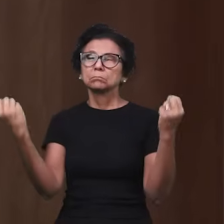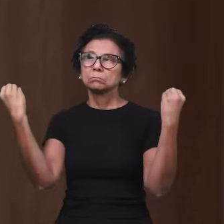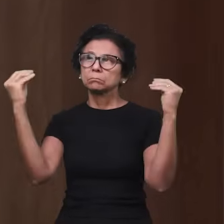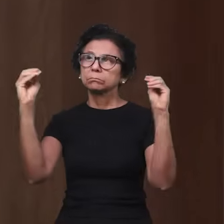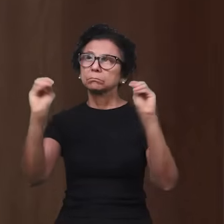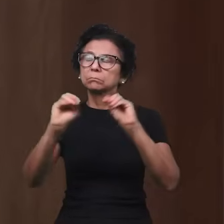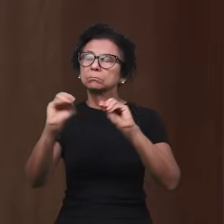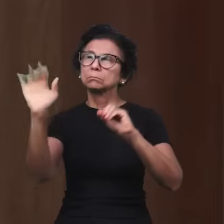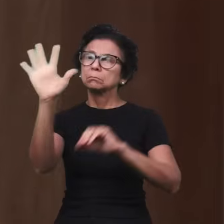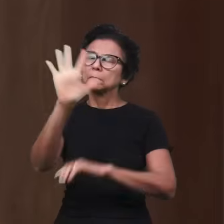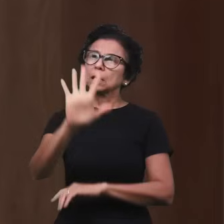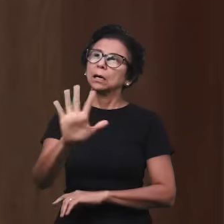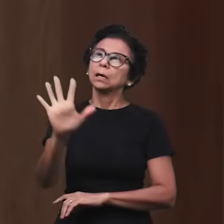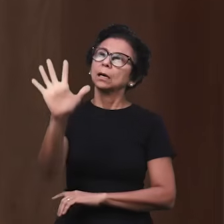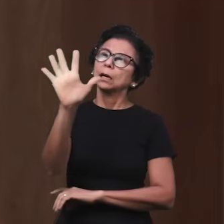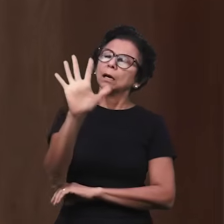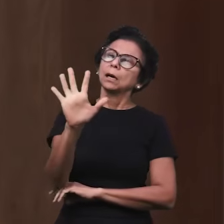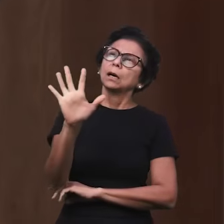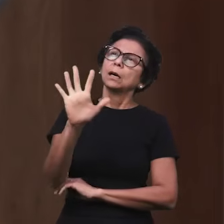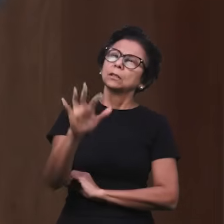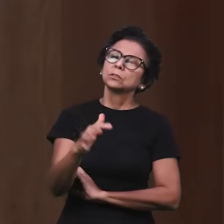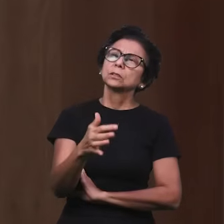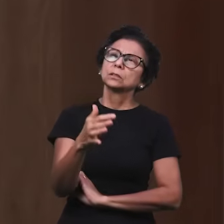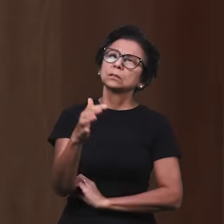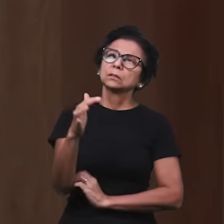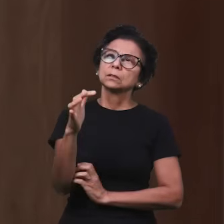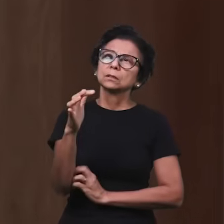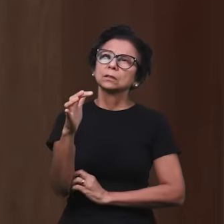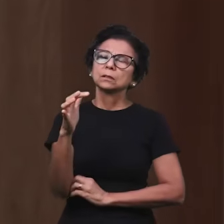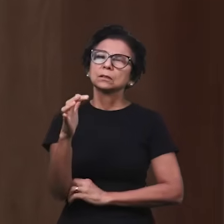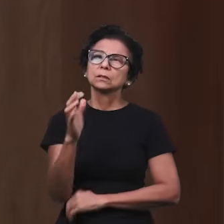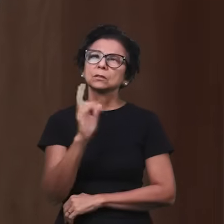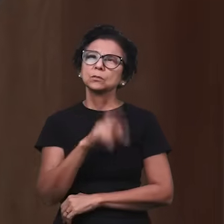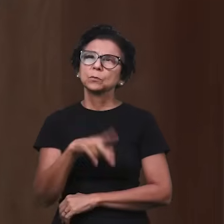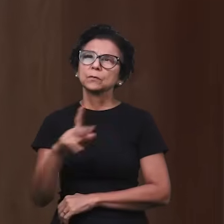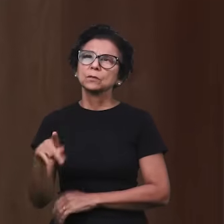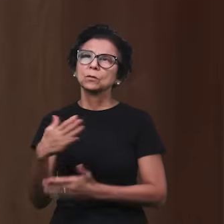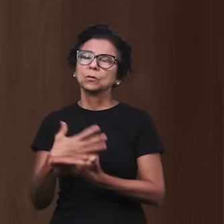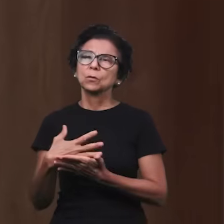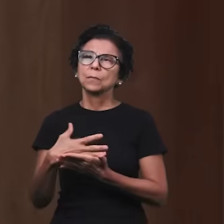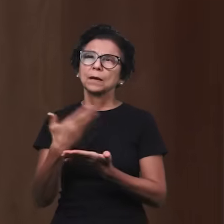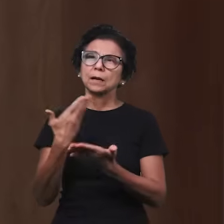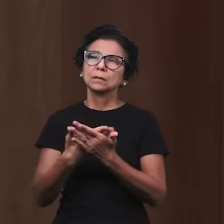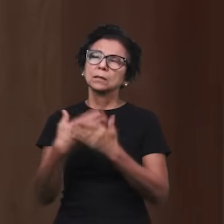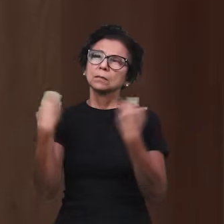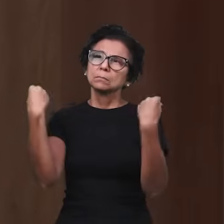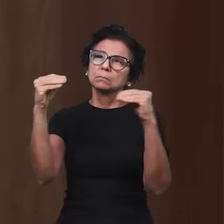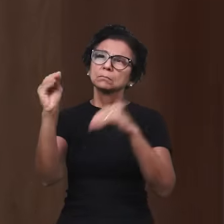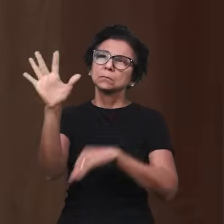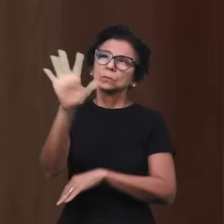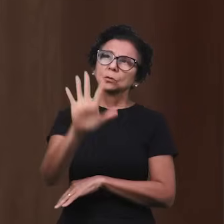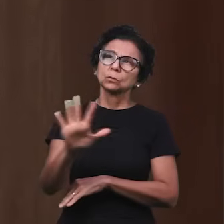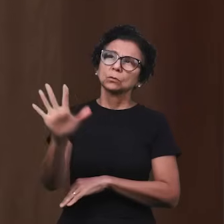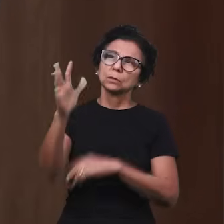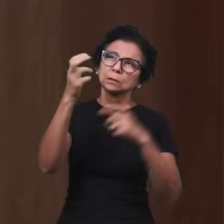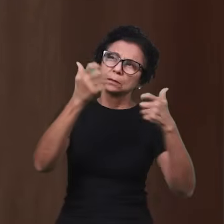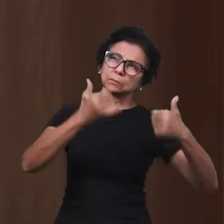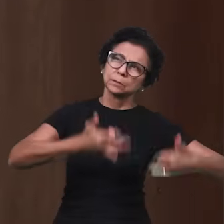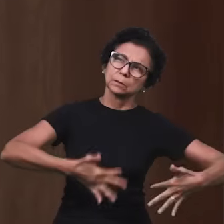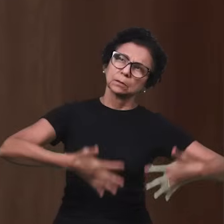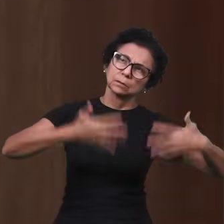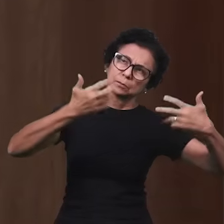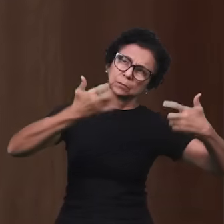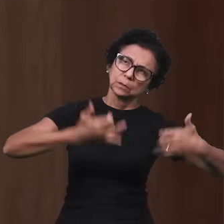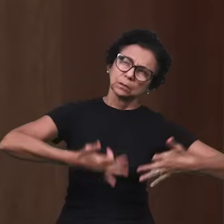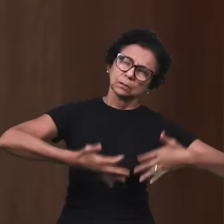você projeta. Aí a didática moderna, os professores começaram a projetar as aulas e falar em